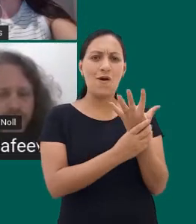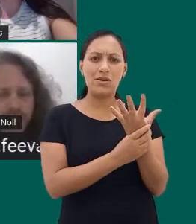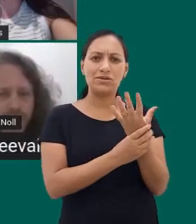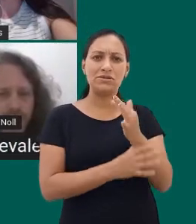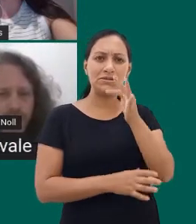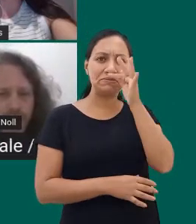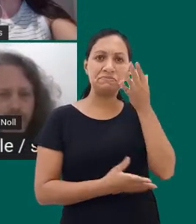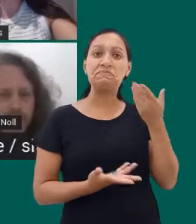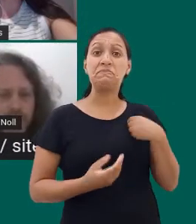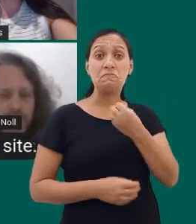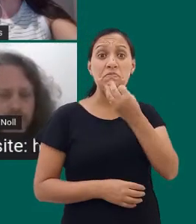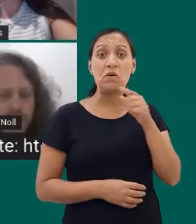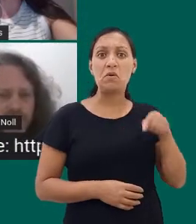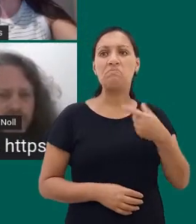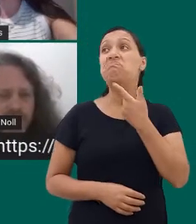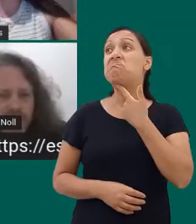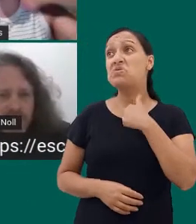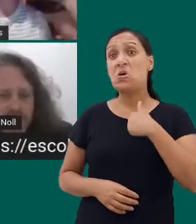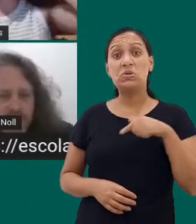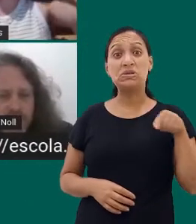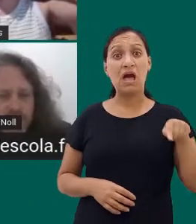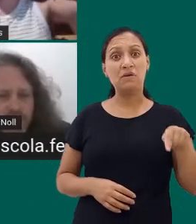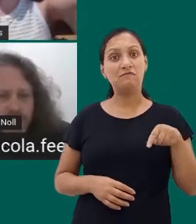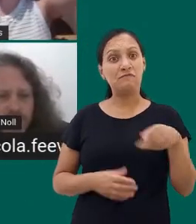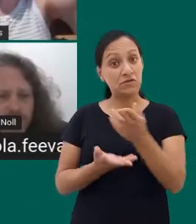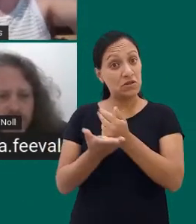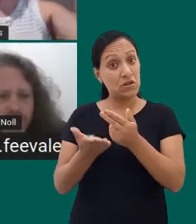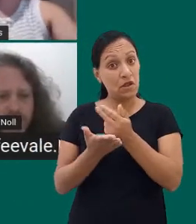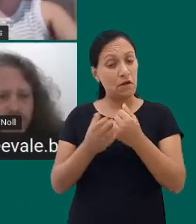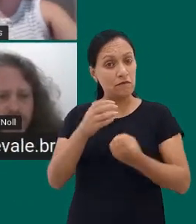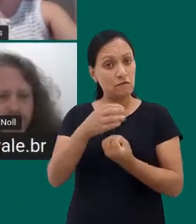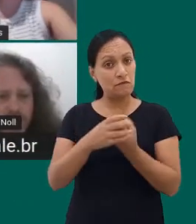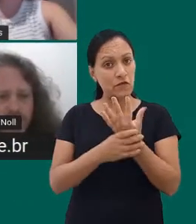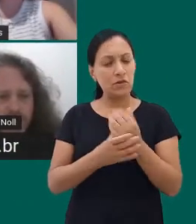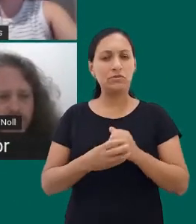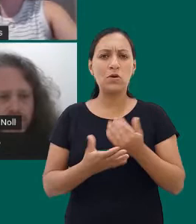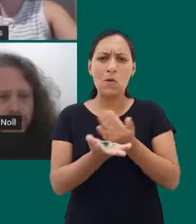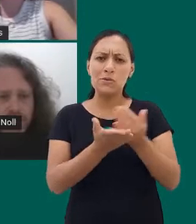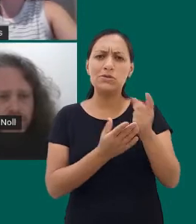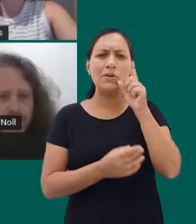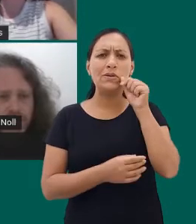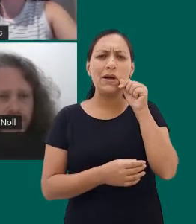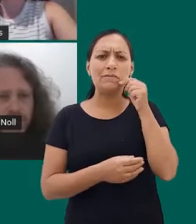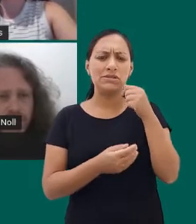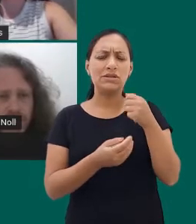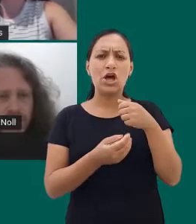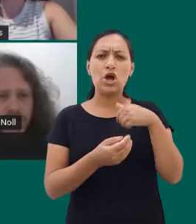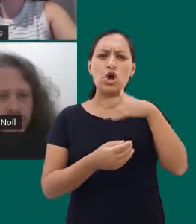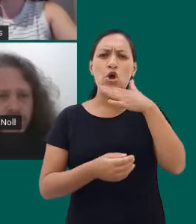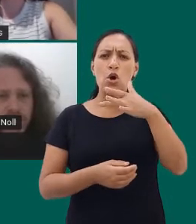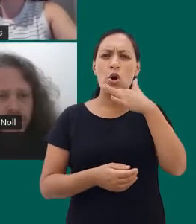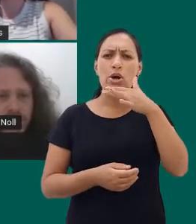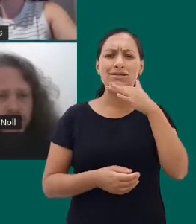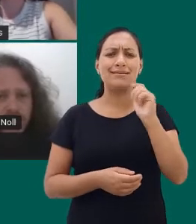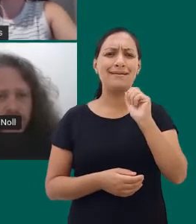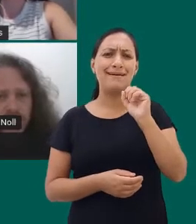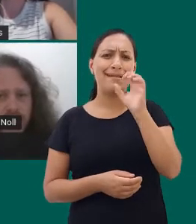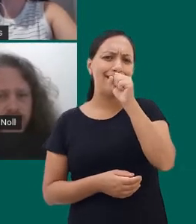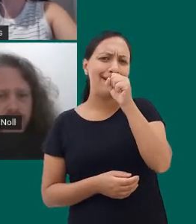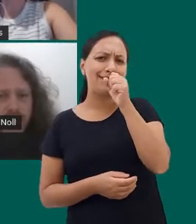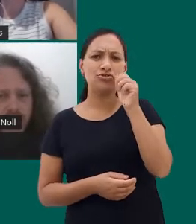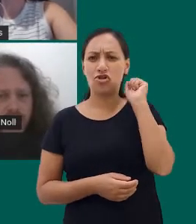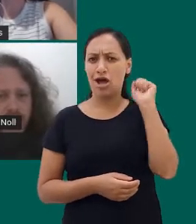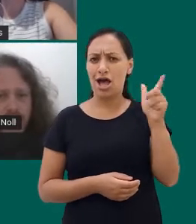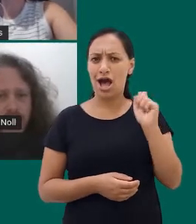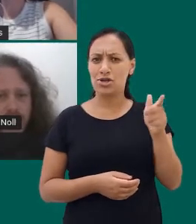o menino, ele gostava de desenhar flores e começou a desenhar flores com seus lápis de cor de rosa, laranja e azul. Mas a professora